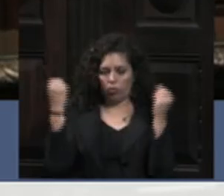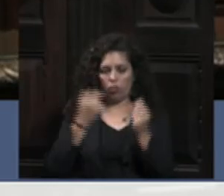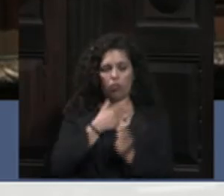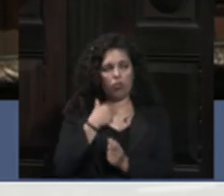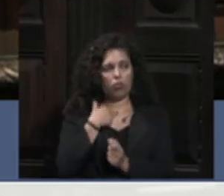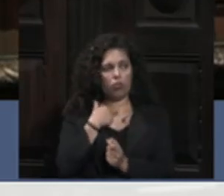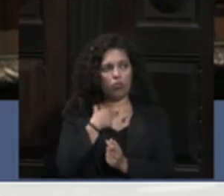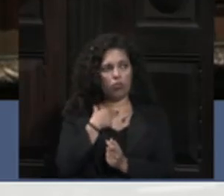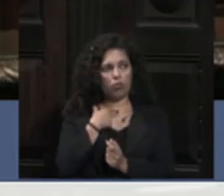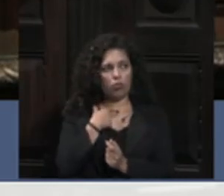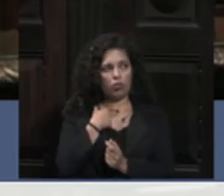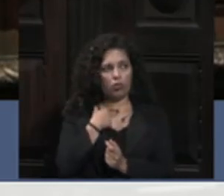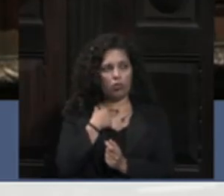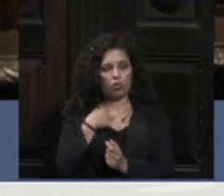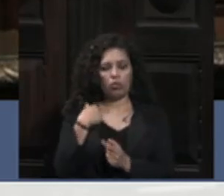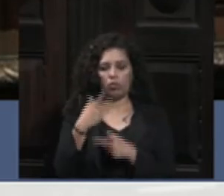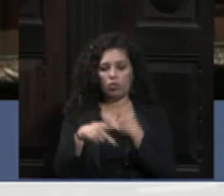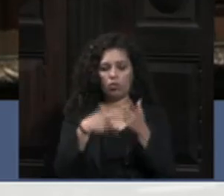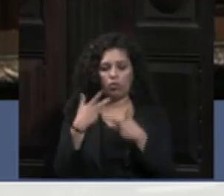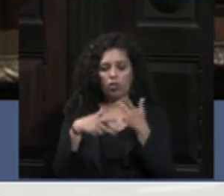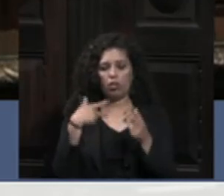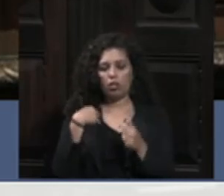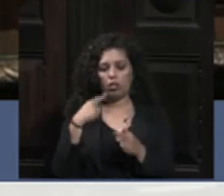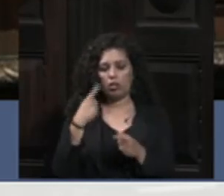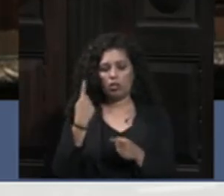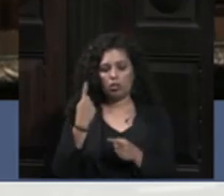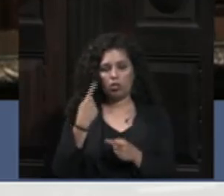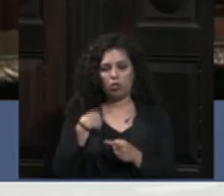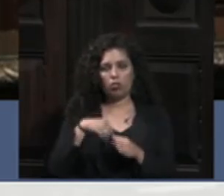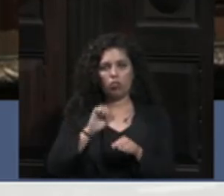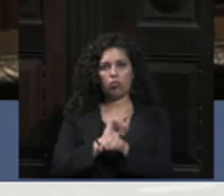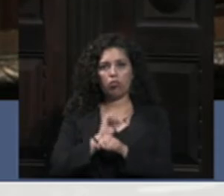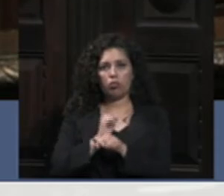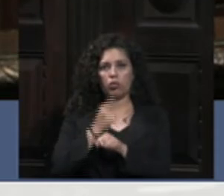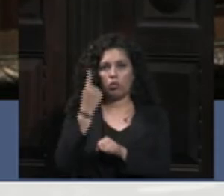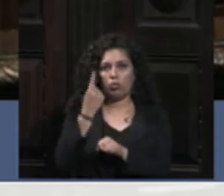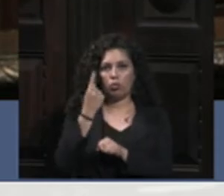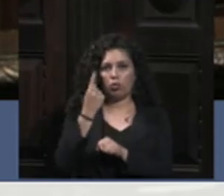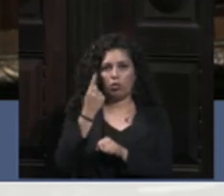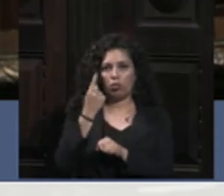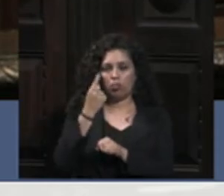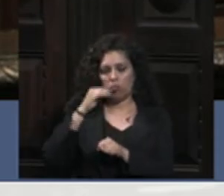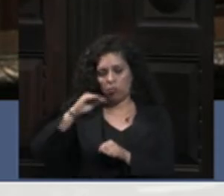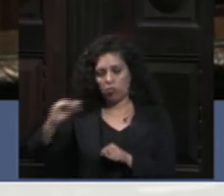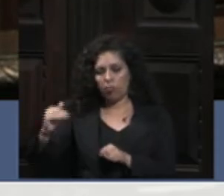lamentar profundamente que, depois de 1 ano e meio, isto